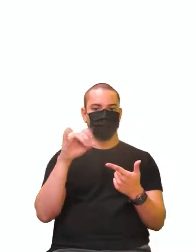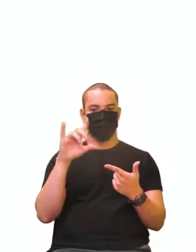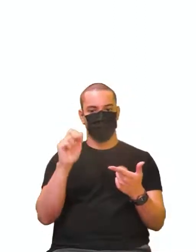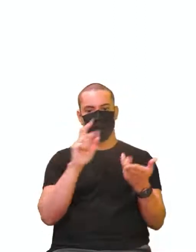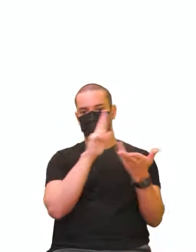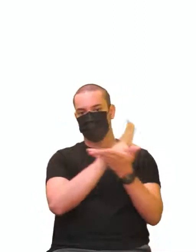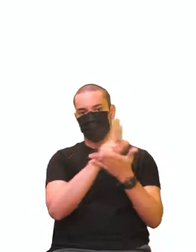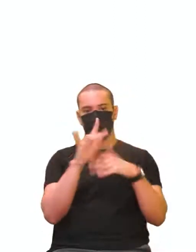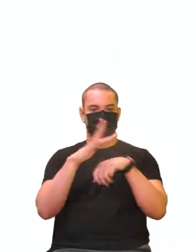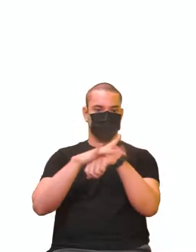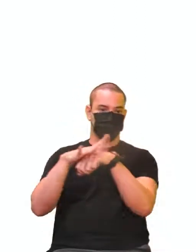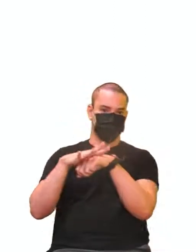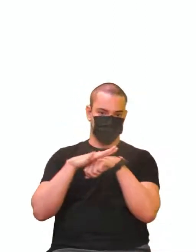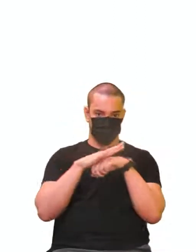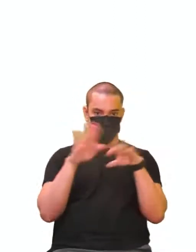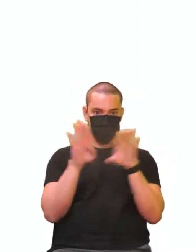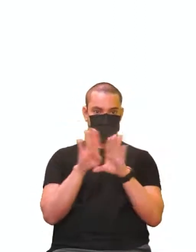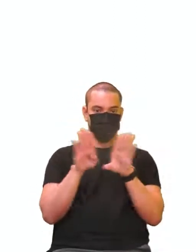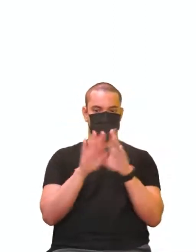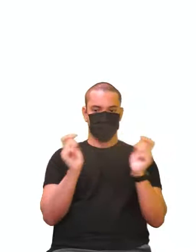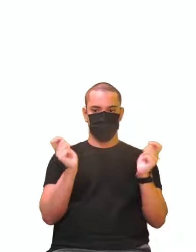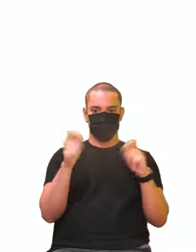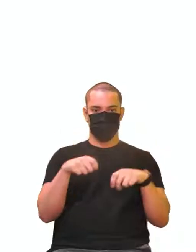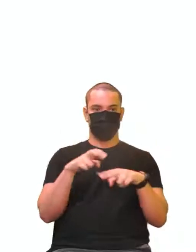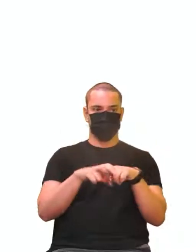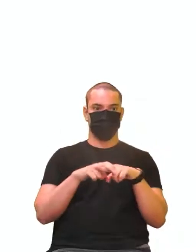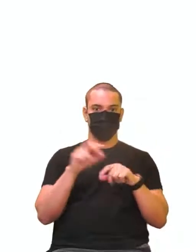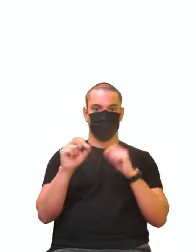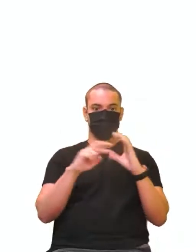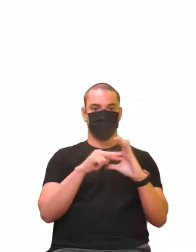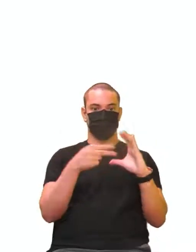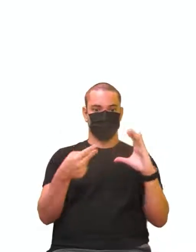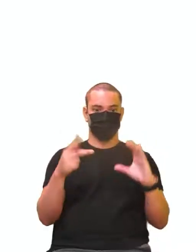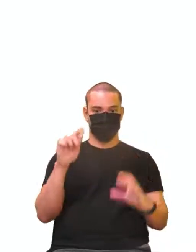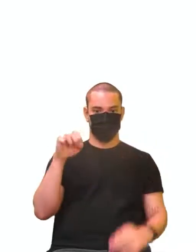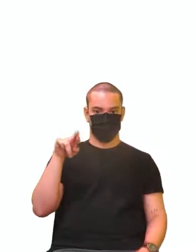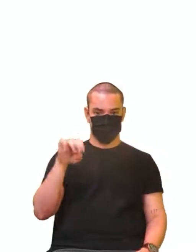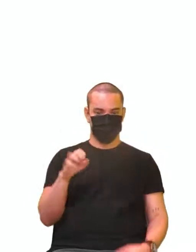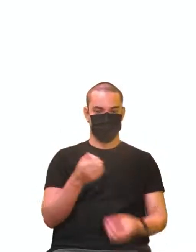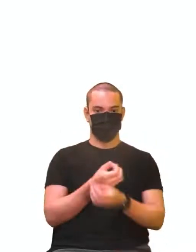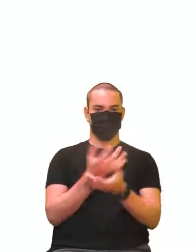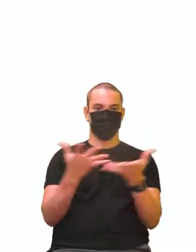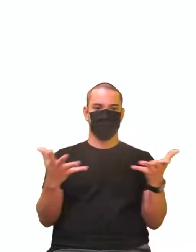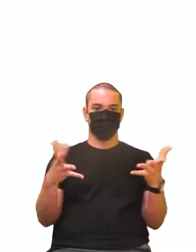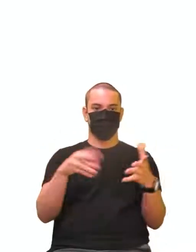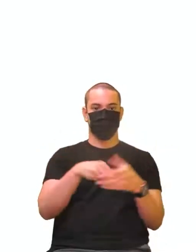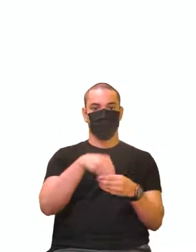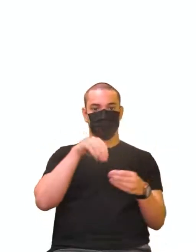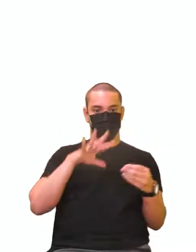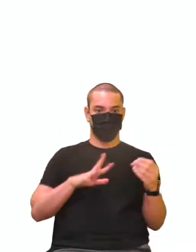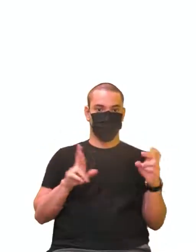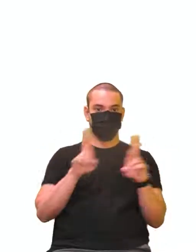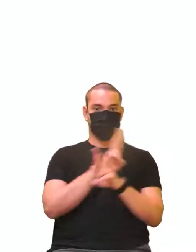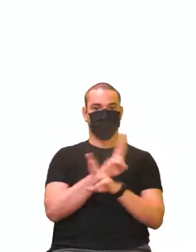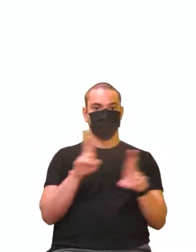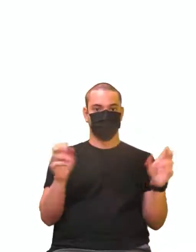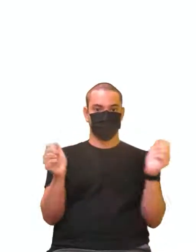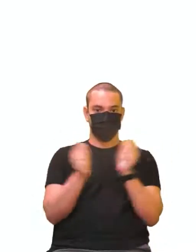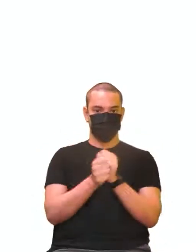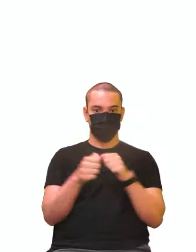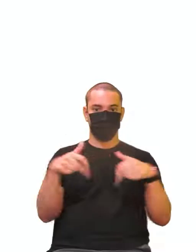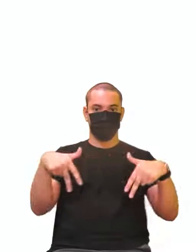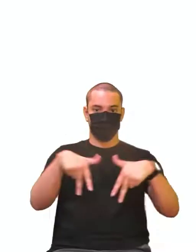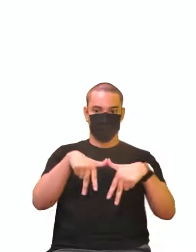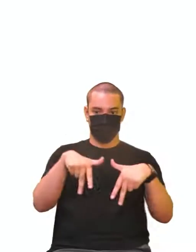parte inferior desses cromossomos são os genes, né? Que compartilham aí fora relacionado à